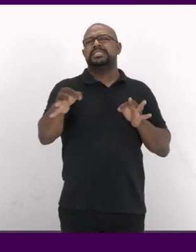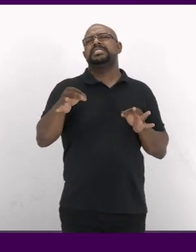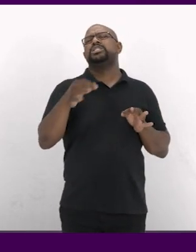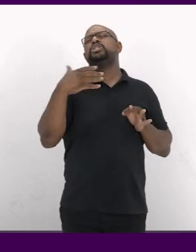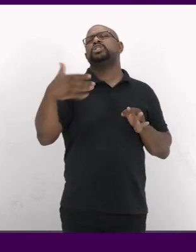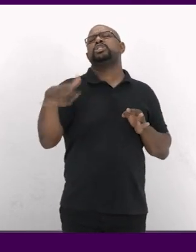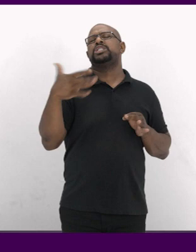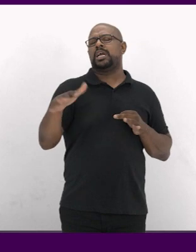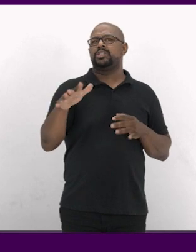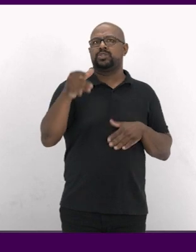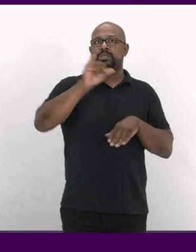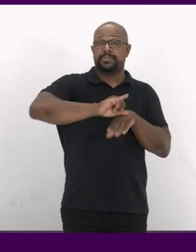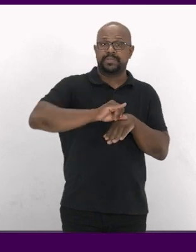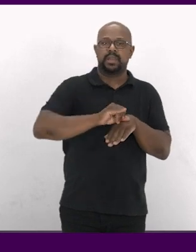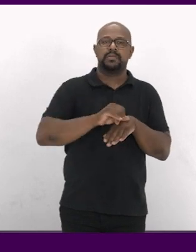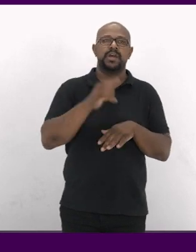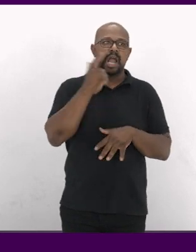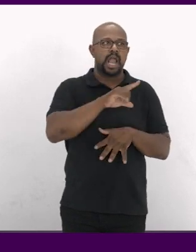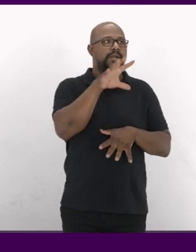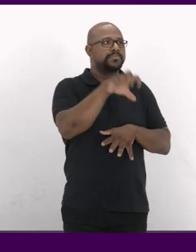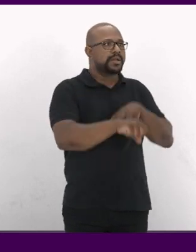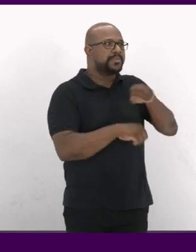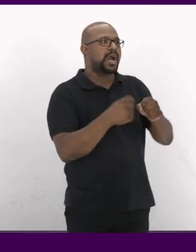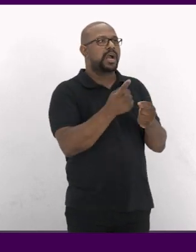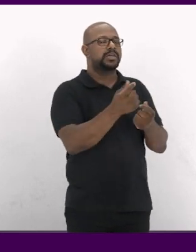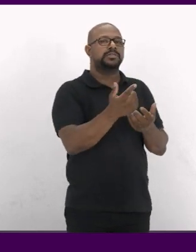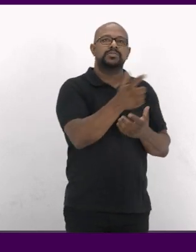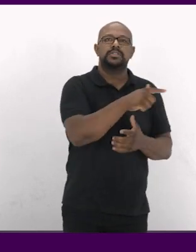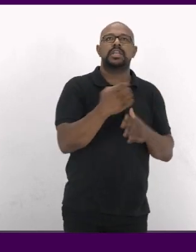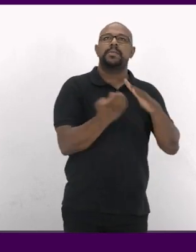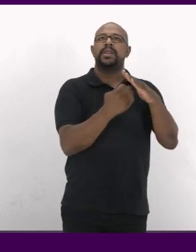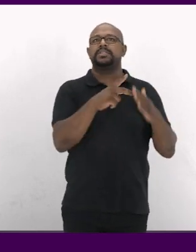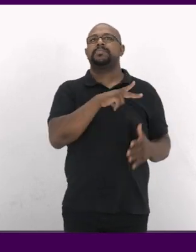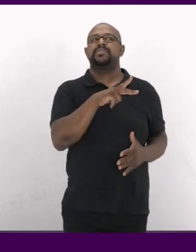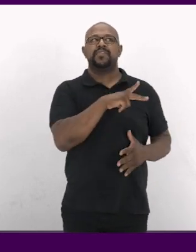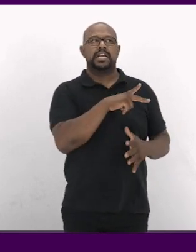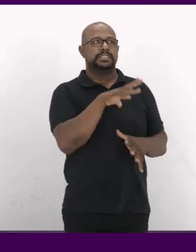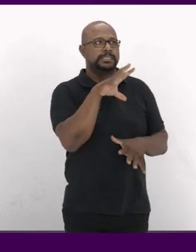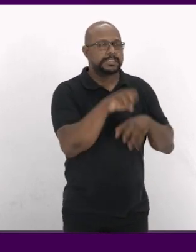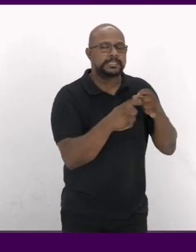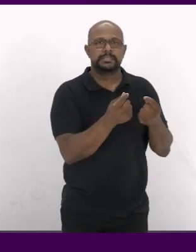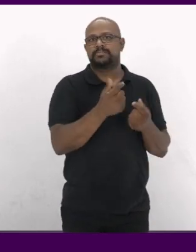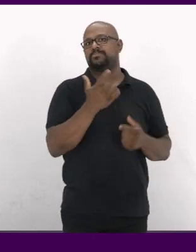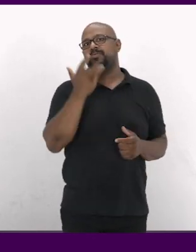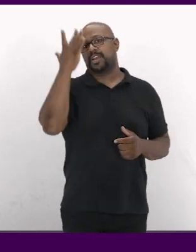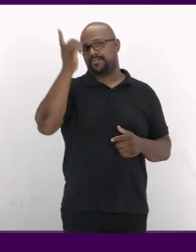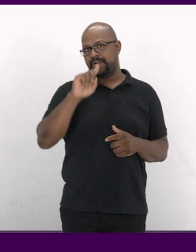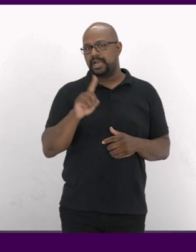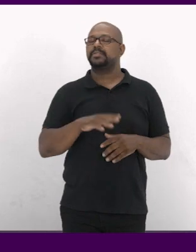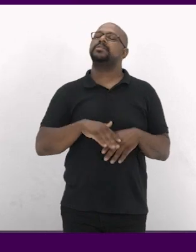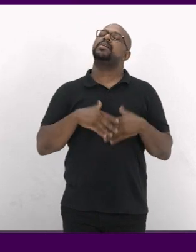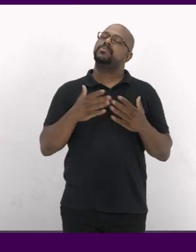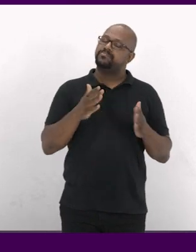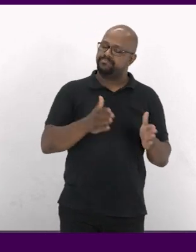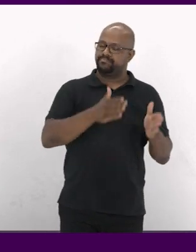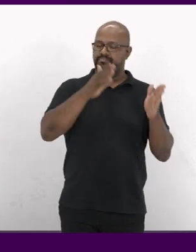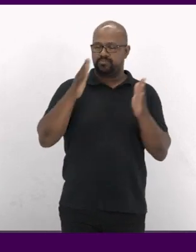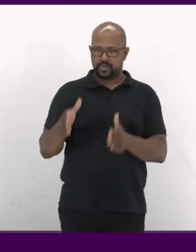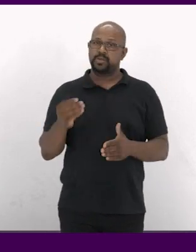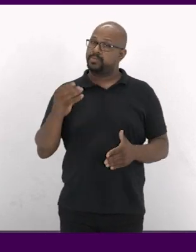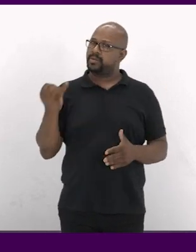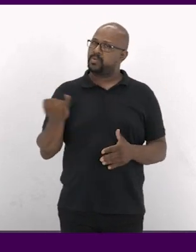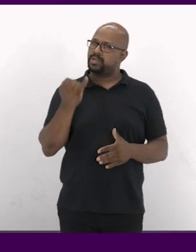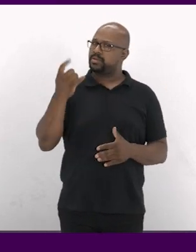dos grandes centros urbanos conseguir captar recursos junto à iniciativa privada. Por isso, um outro mecanismo